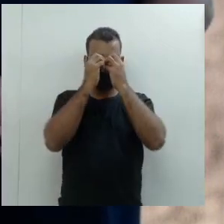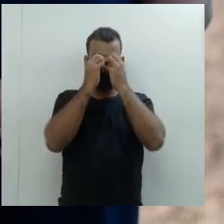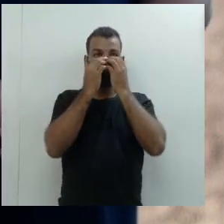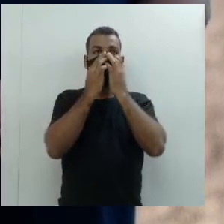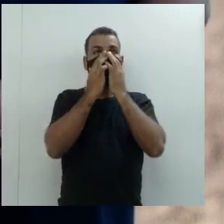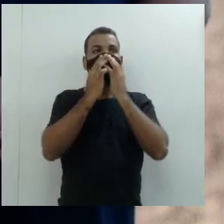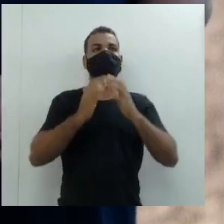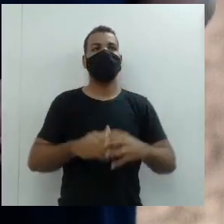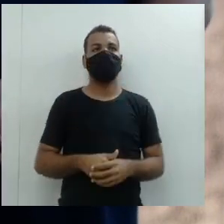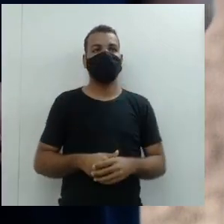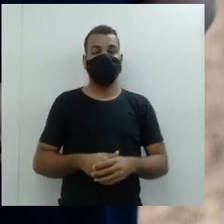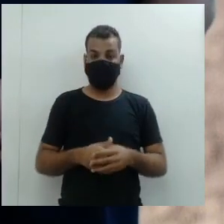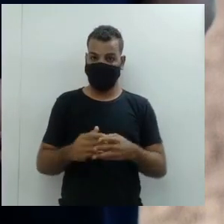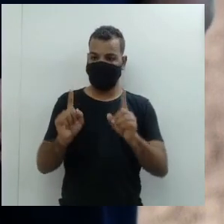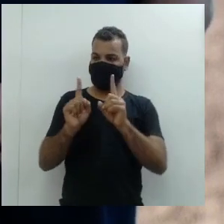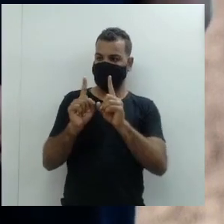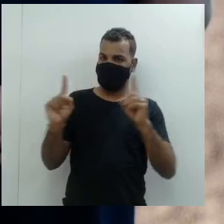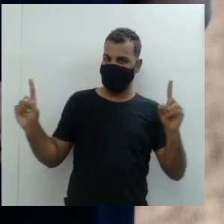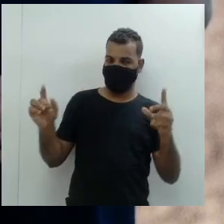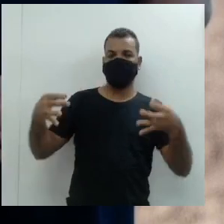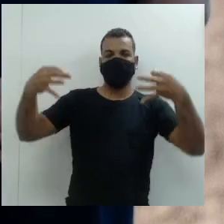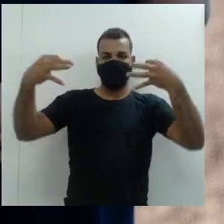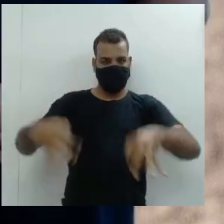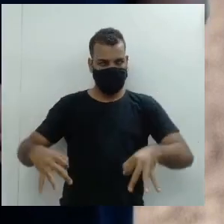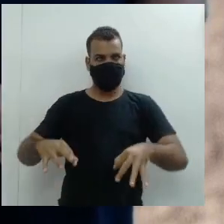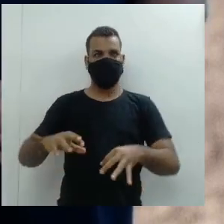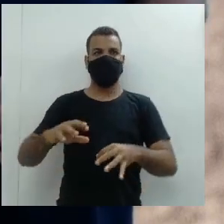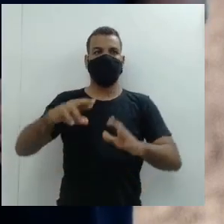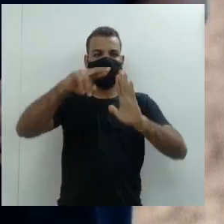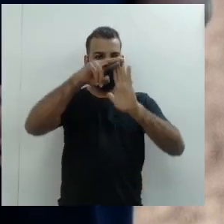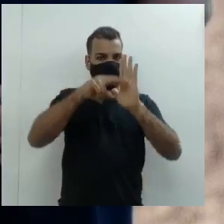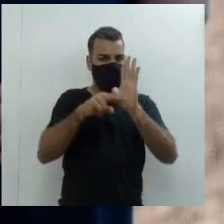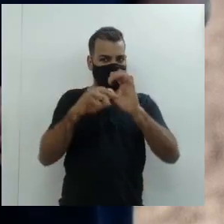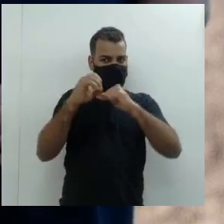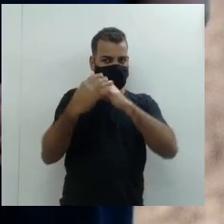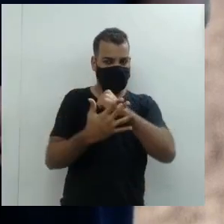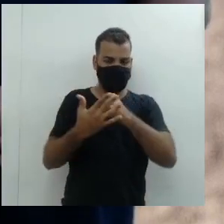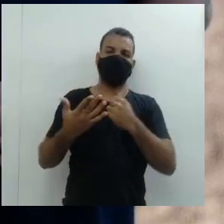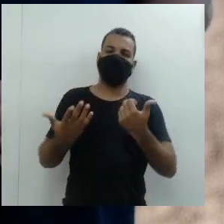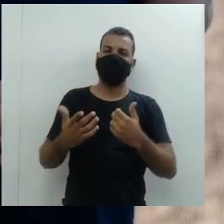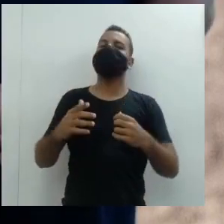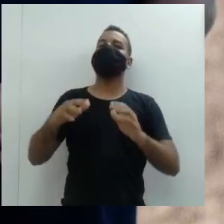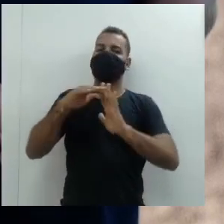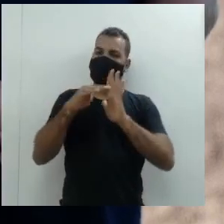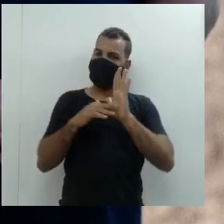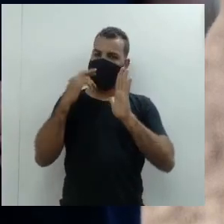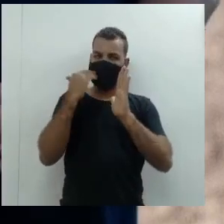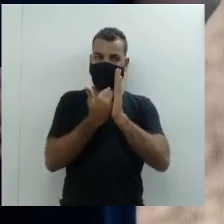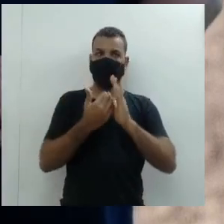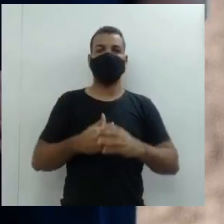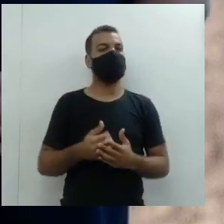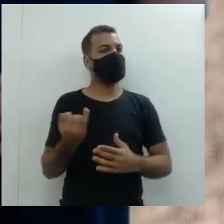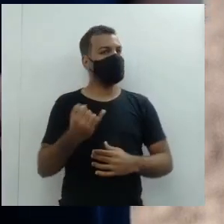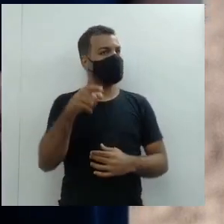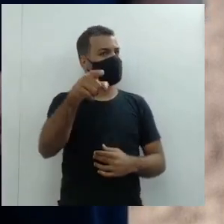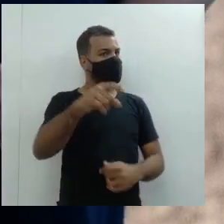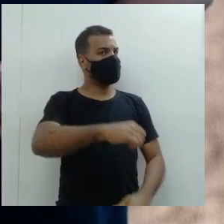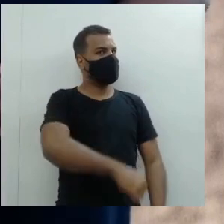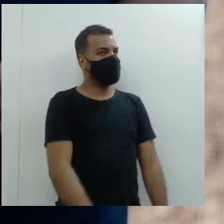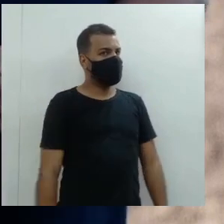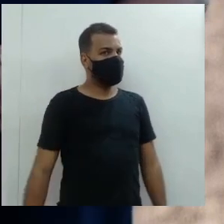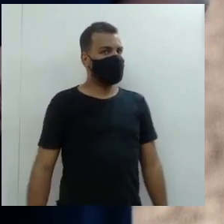aqui a distância, seguindo os protocolos contra a Covid-19. E é importante que você também,